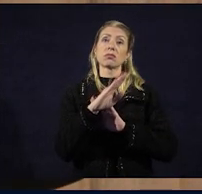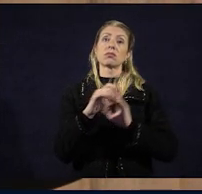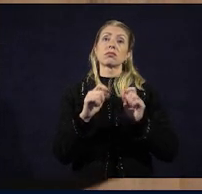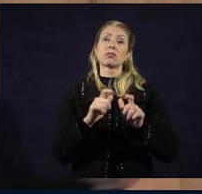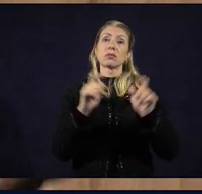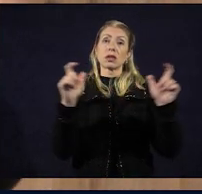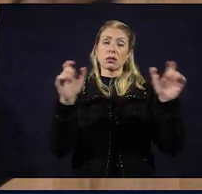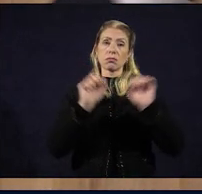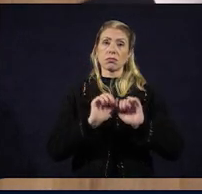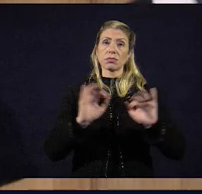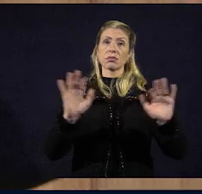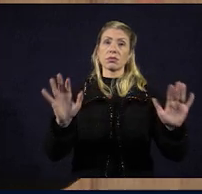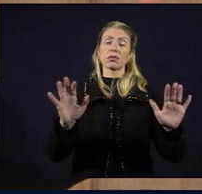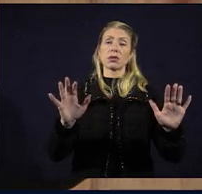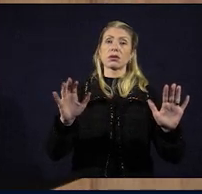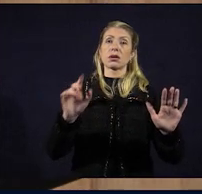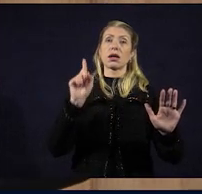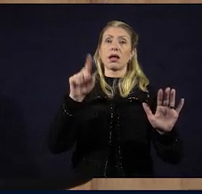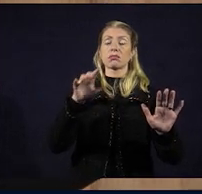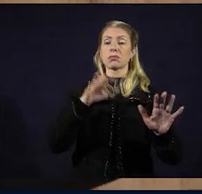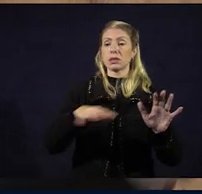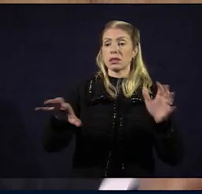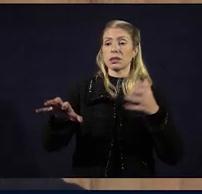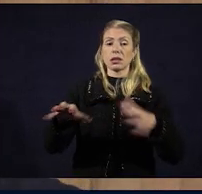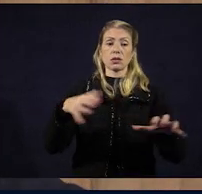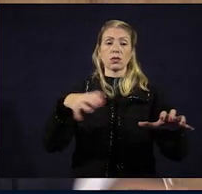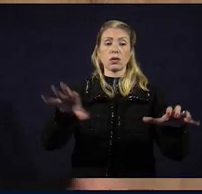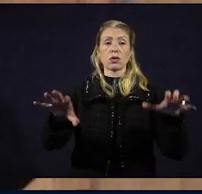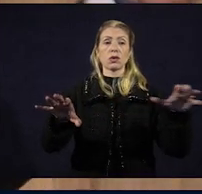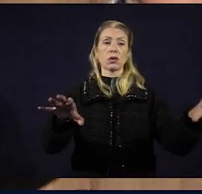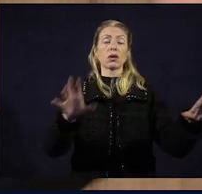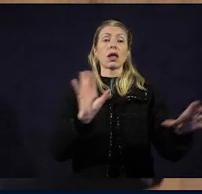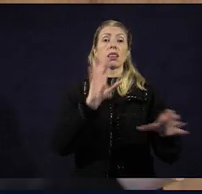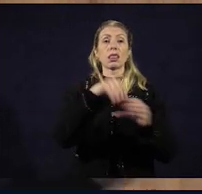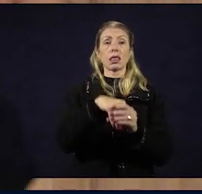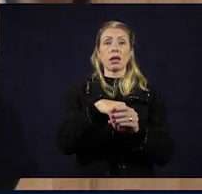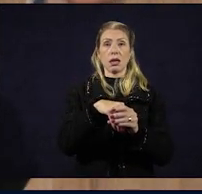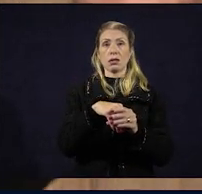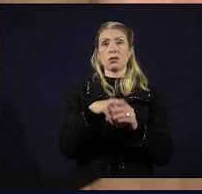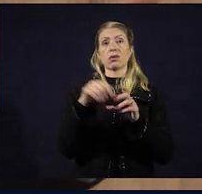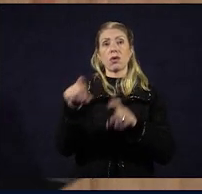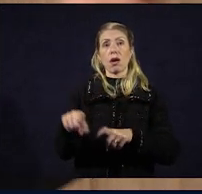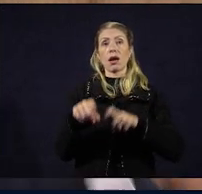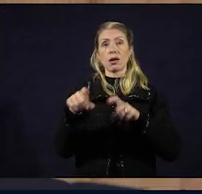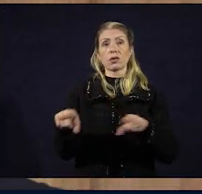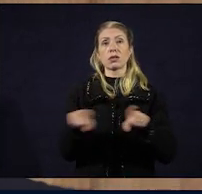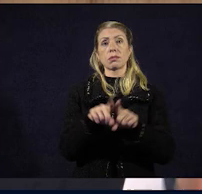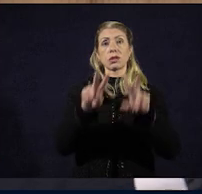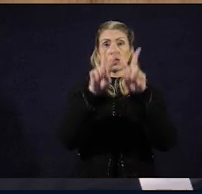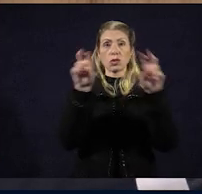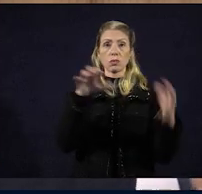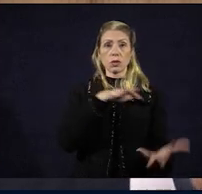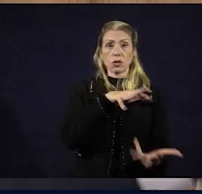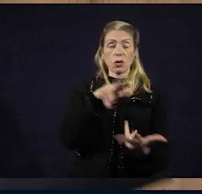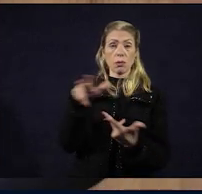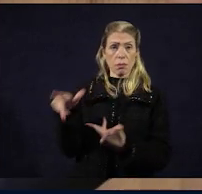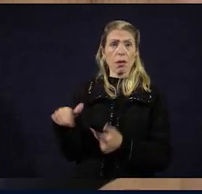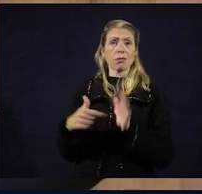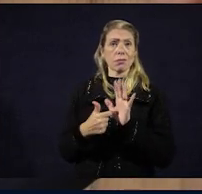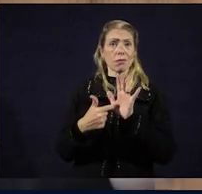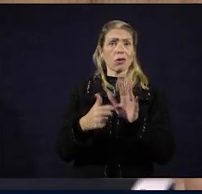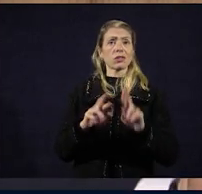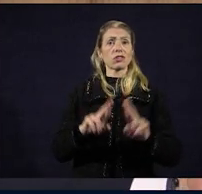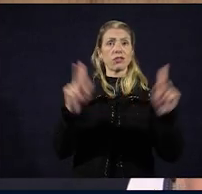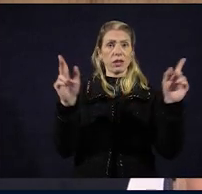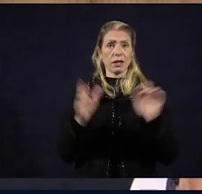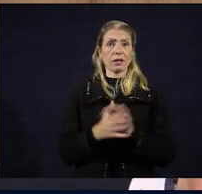dizer abrangência seja subsetorial dentro do Agro né e de proeminência global então isso faz toda a diferença mas